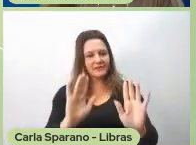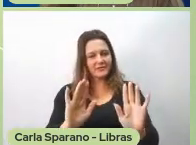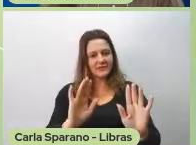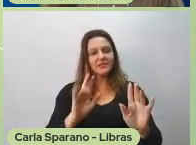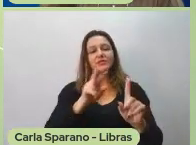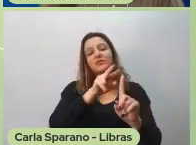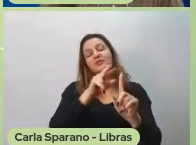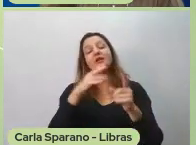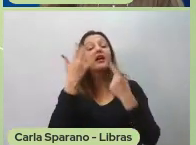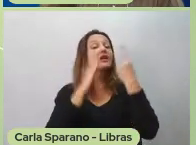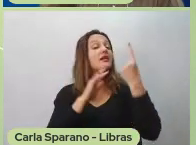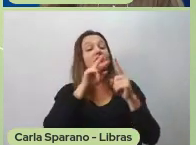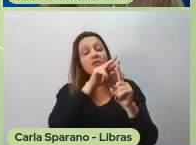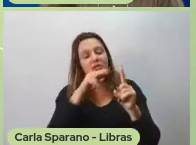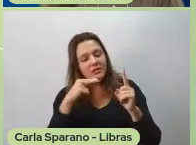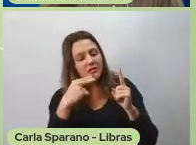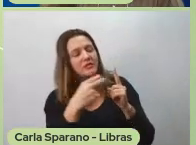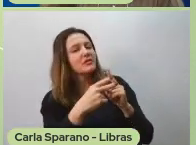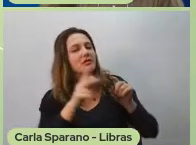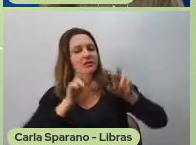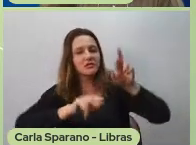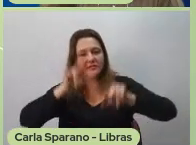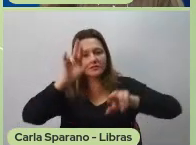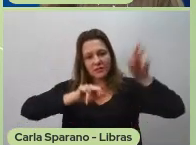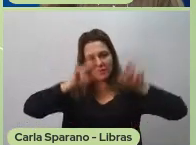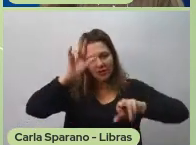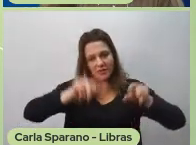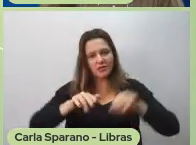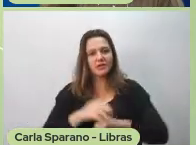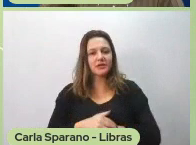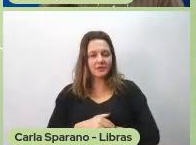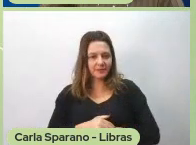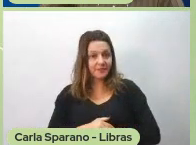vista de diversidade, então a gente trouxe um letramento.